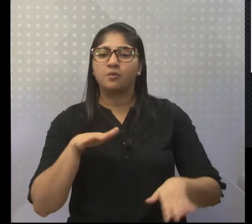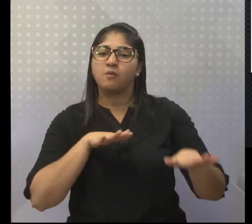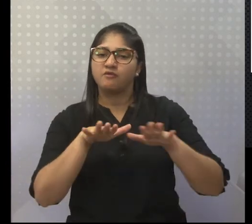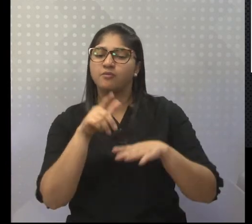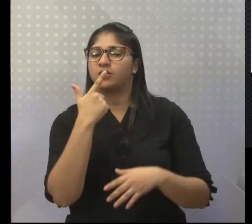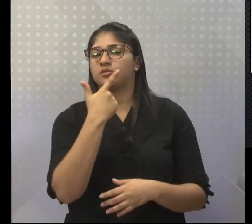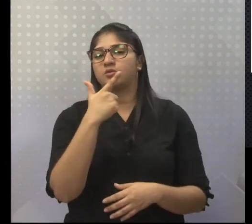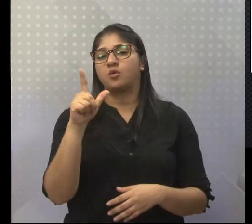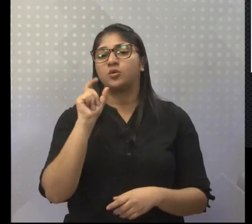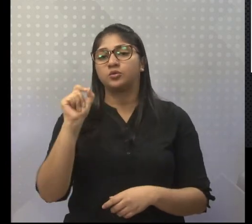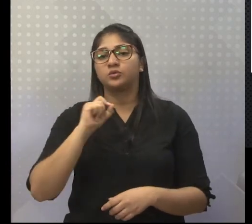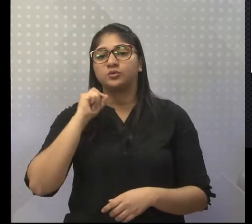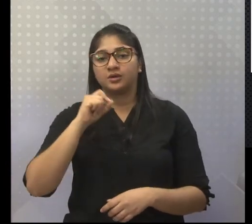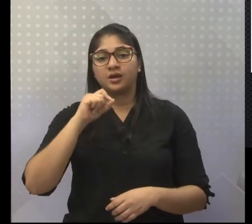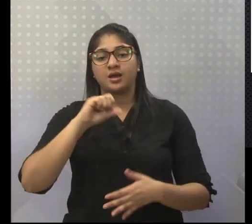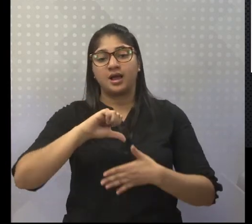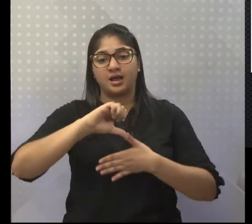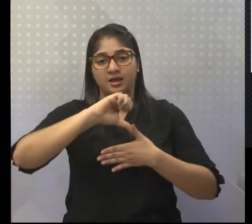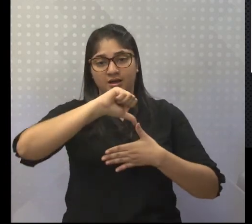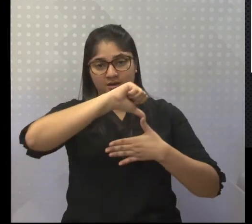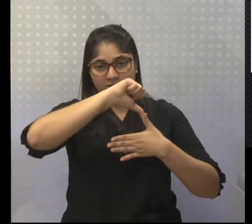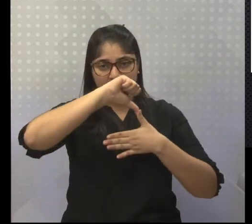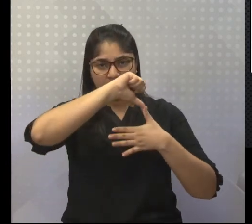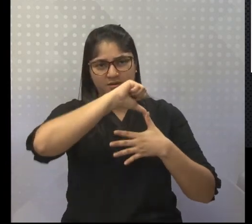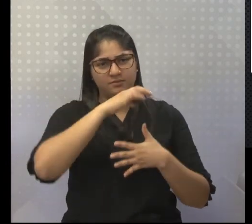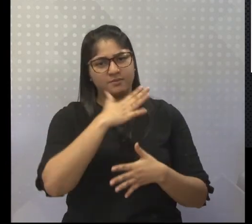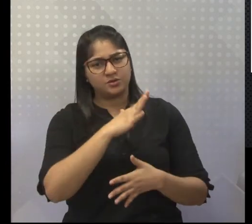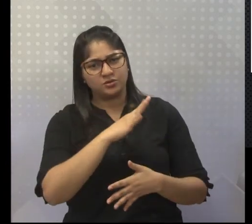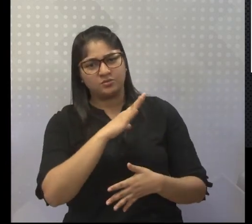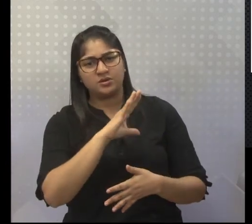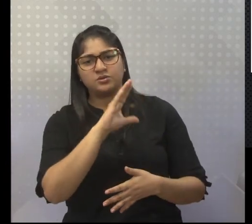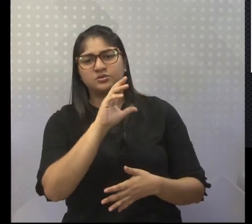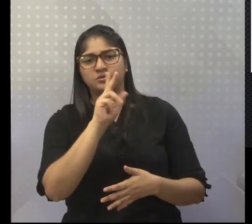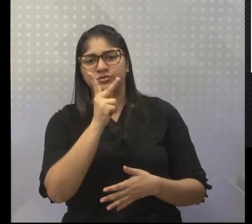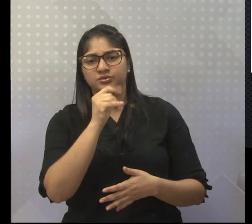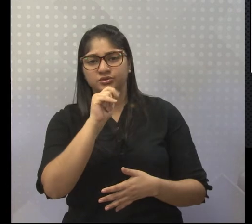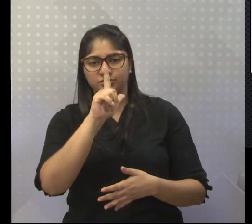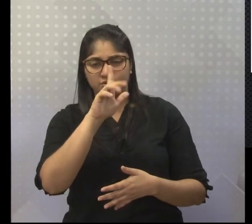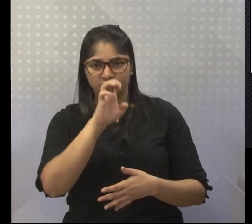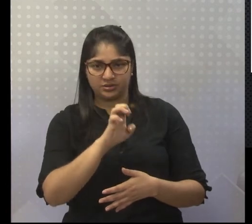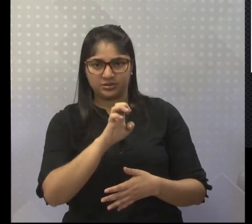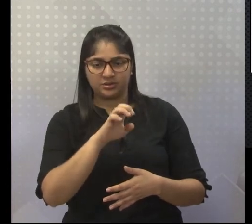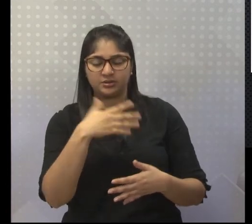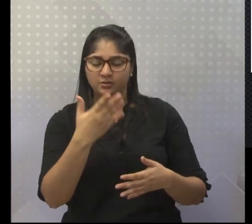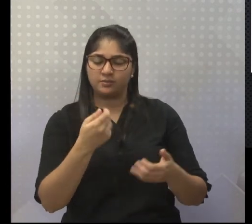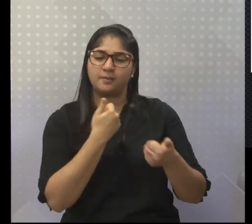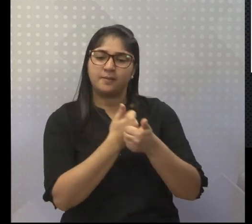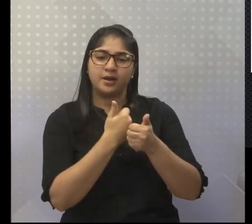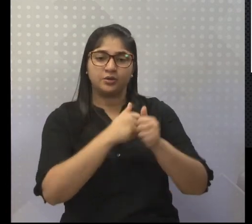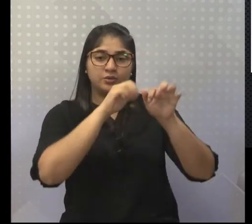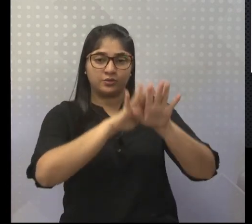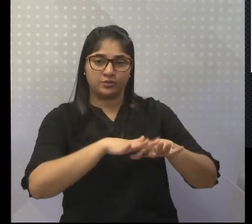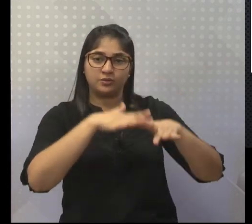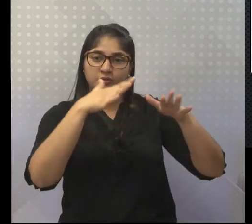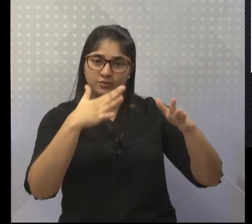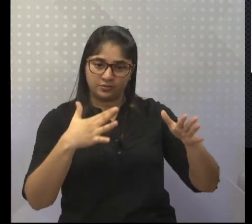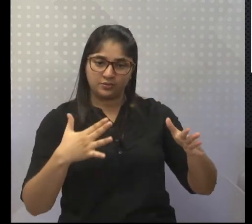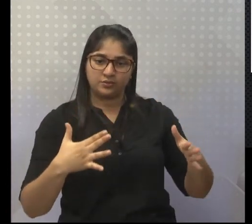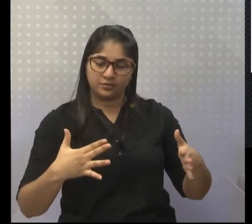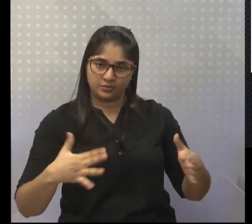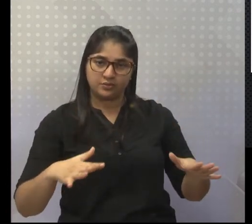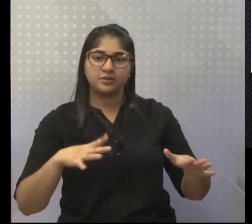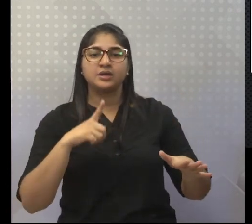muito interessante acontece aqui na américa do sul ali perto do chile que acontece na parte do oceano pacífico a placa de navio